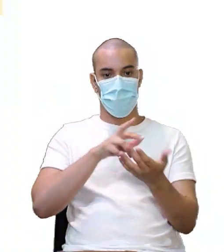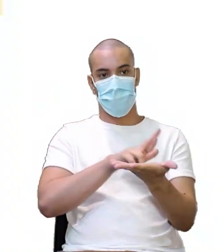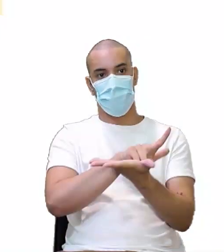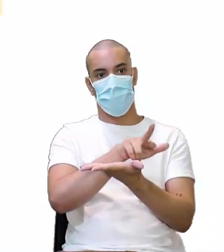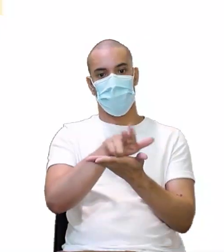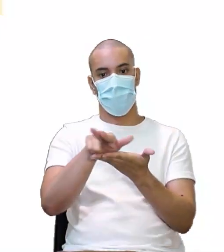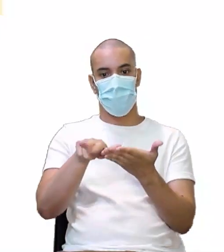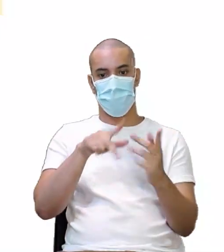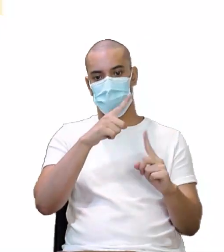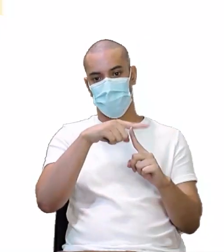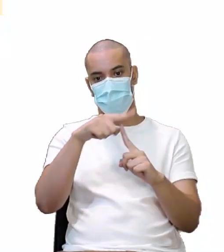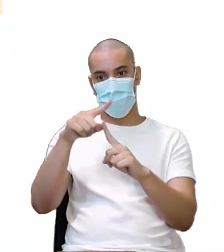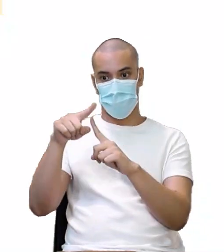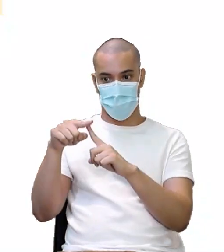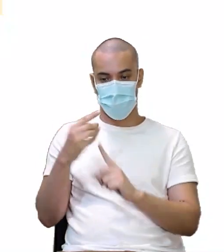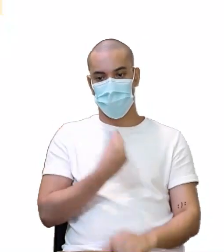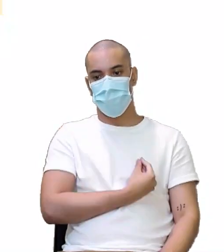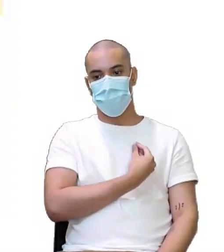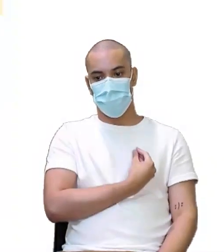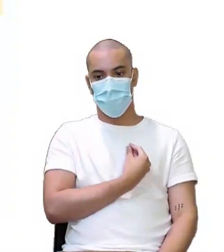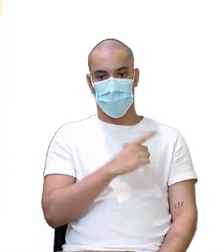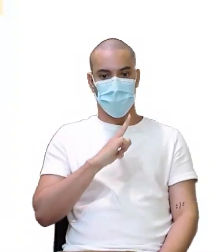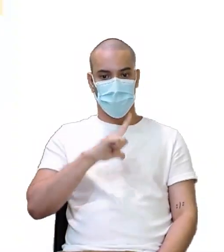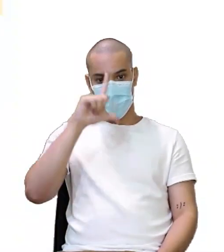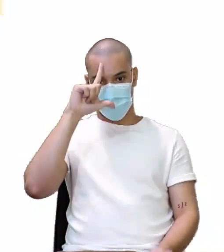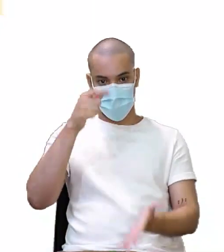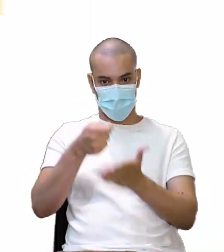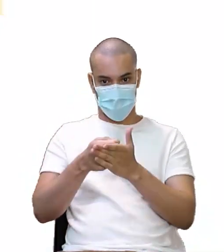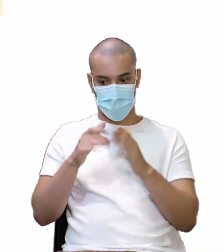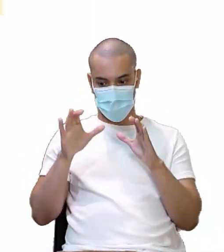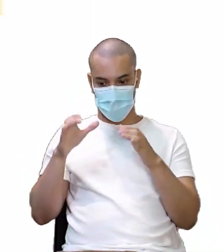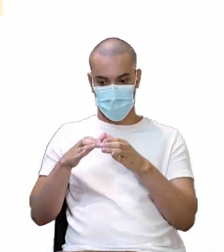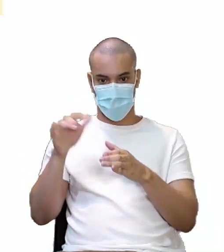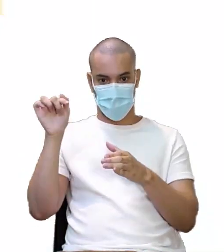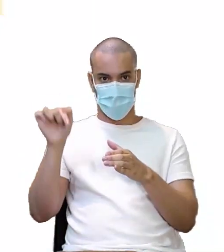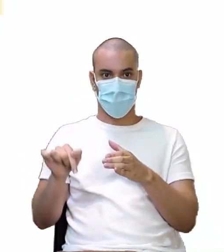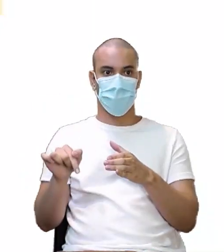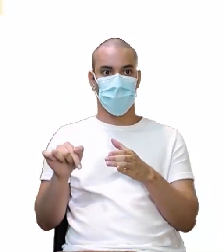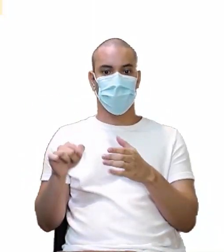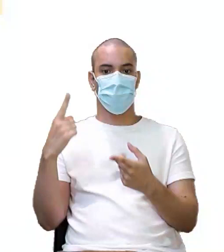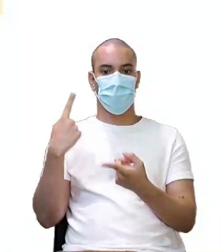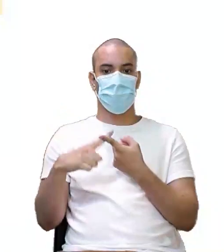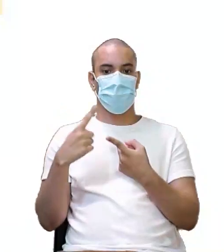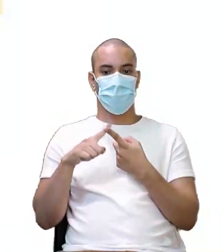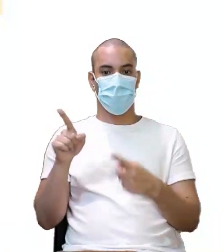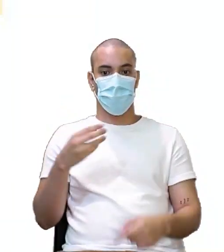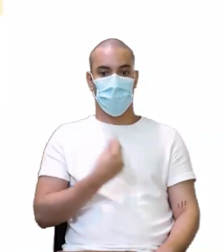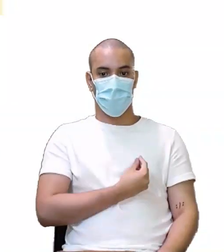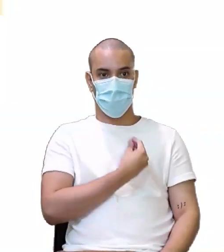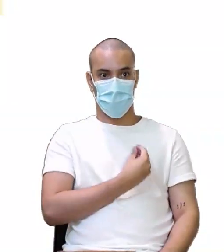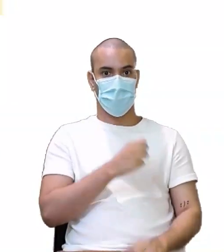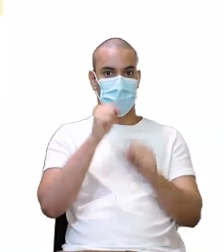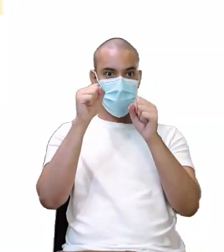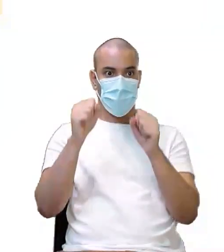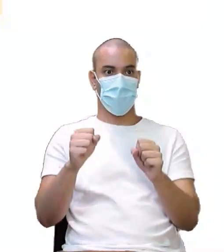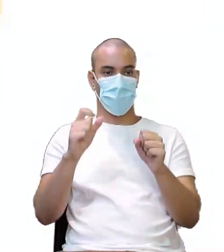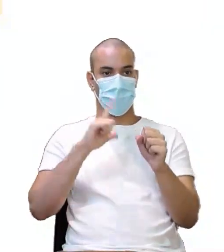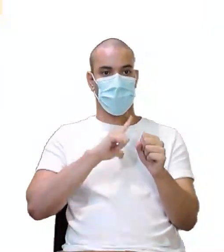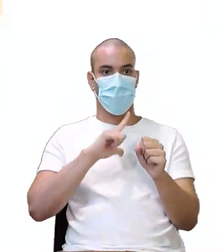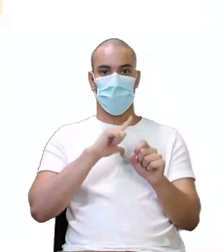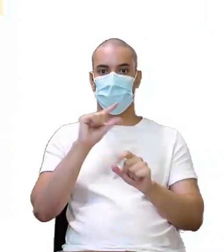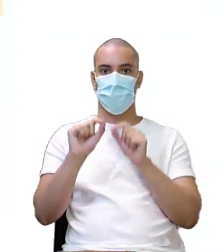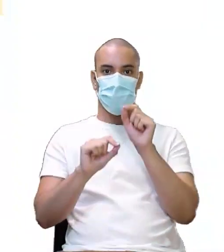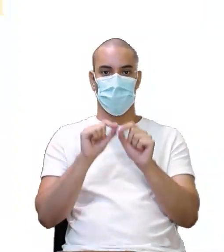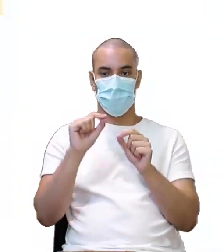vários tipos de seres vivos em um determinado ambiente, tá bom? Esses seres vivos, eles podem ter, no